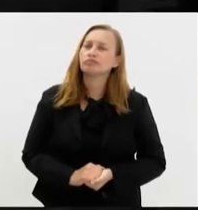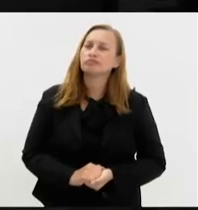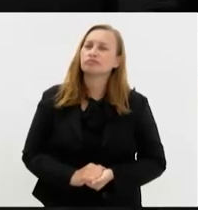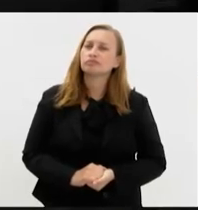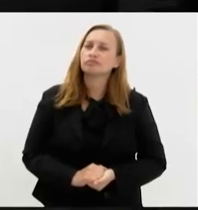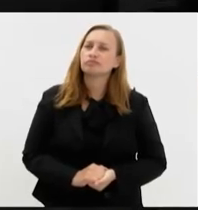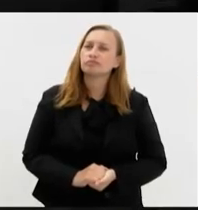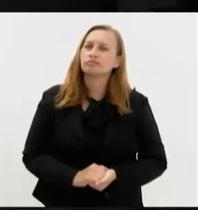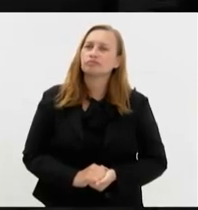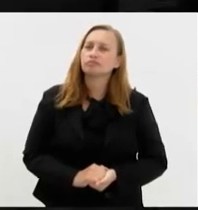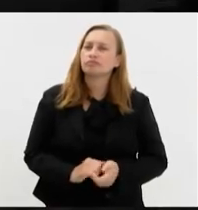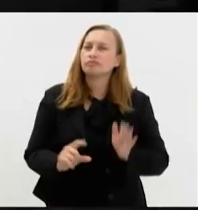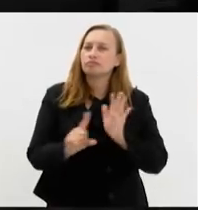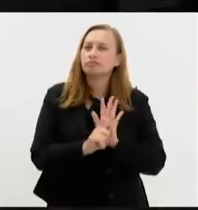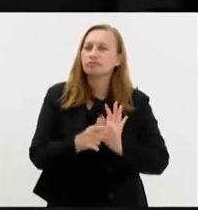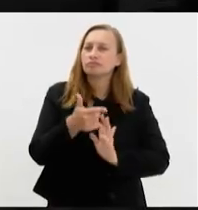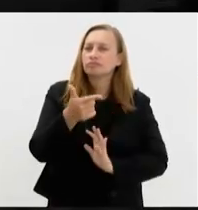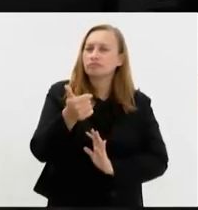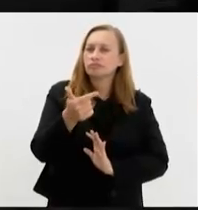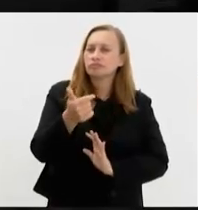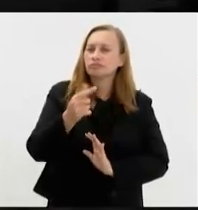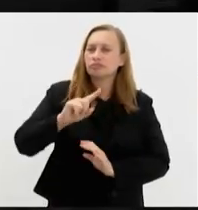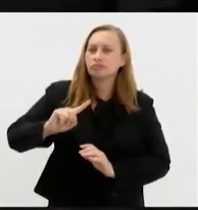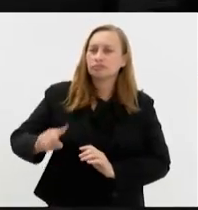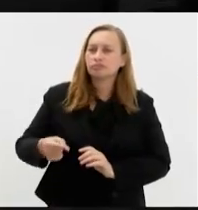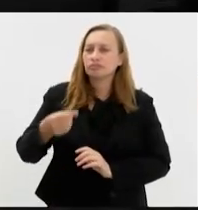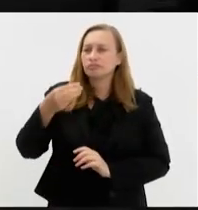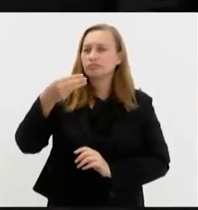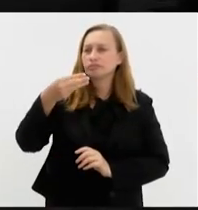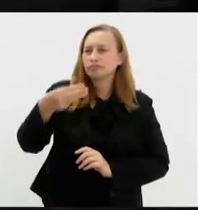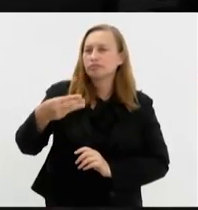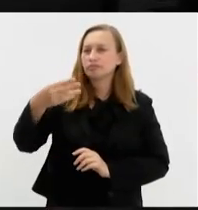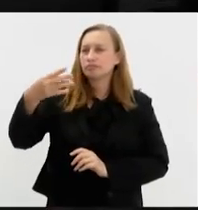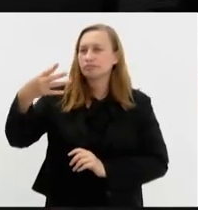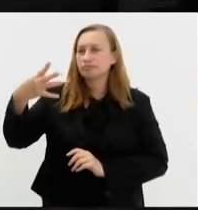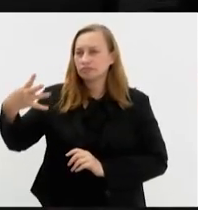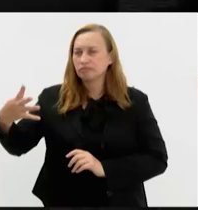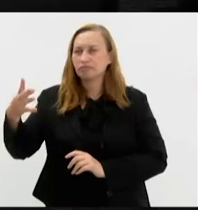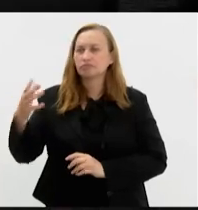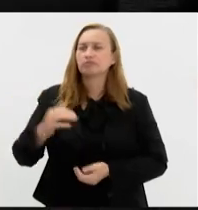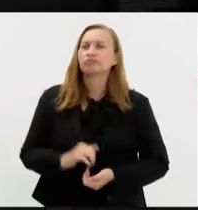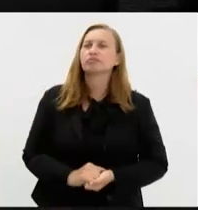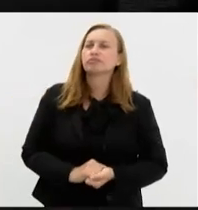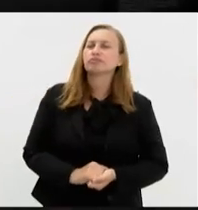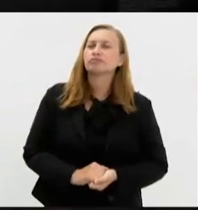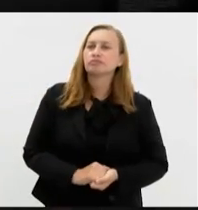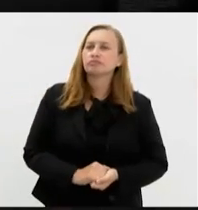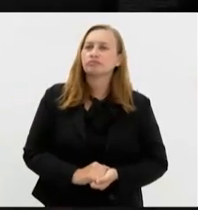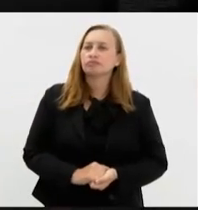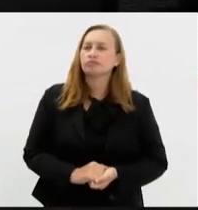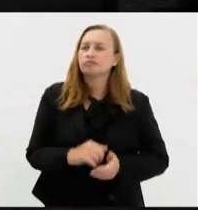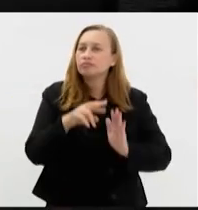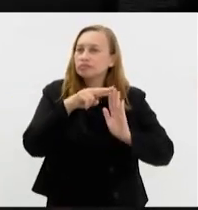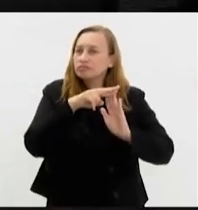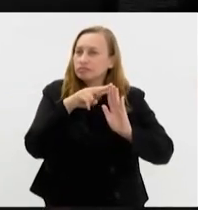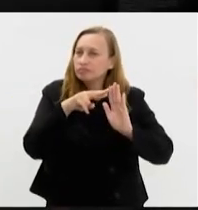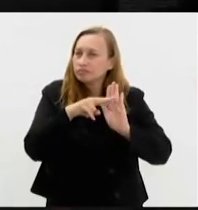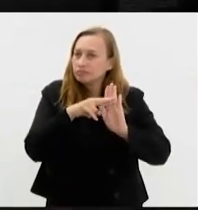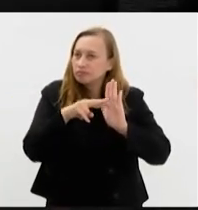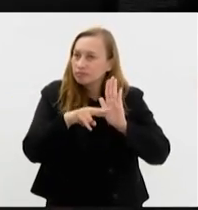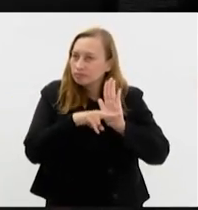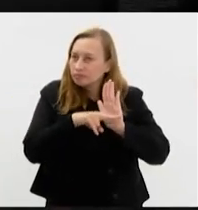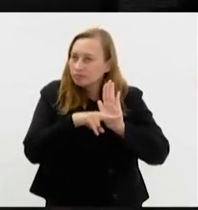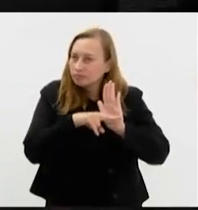Tatiana da Lei 1234 2009 para cá onde surgem ali normas atinentes